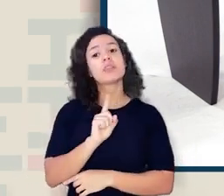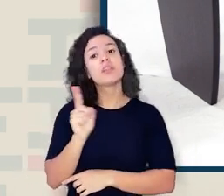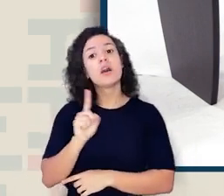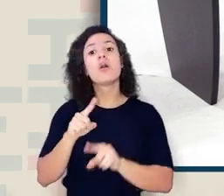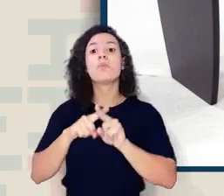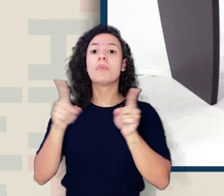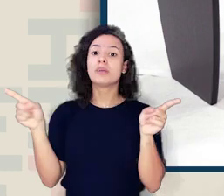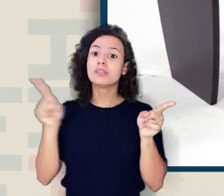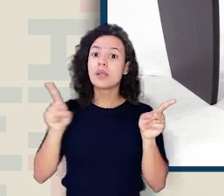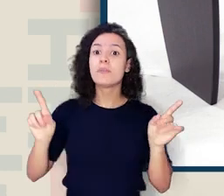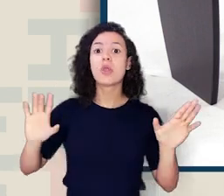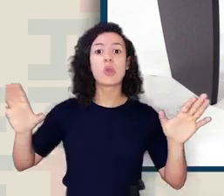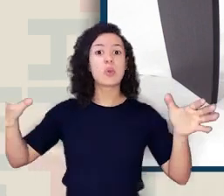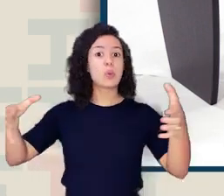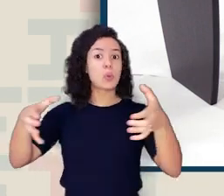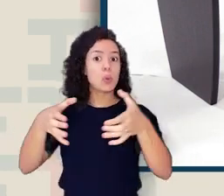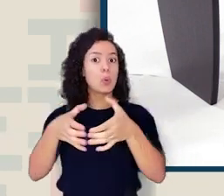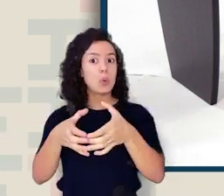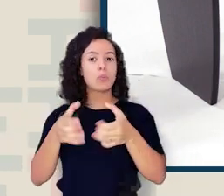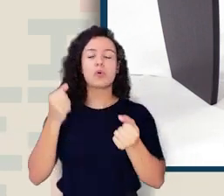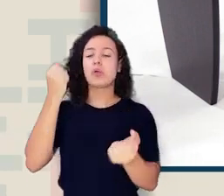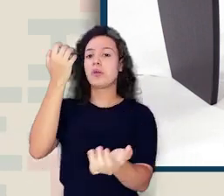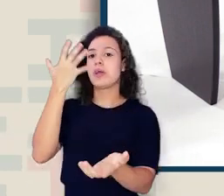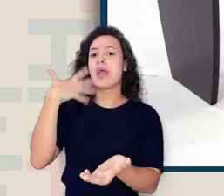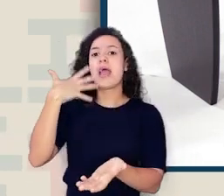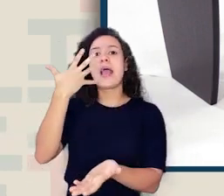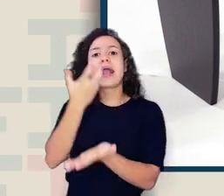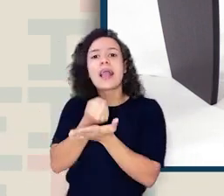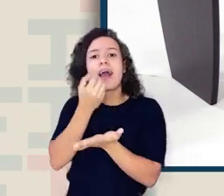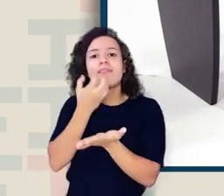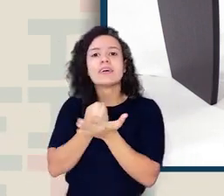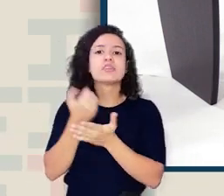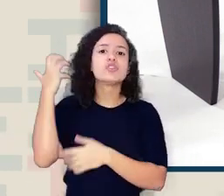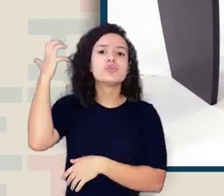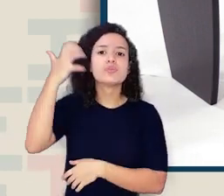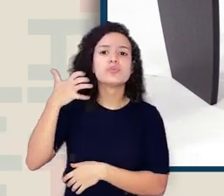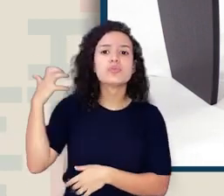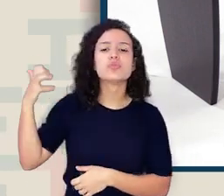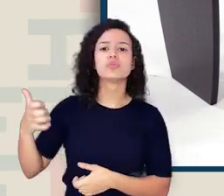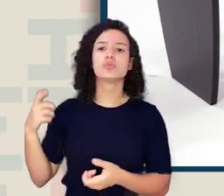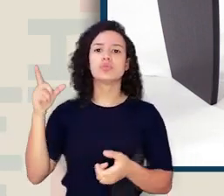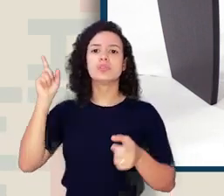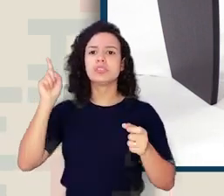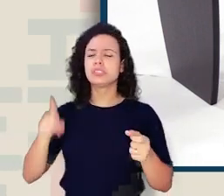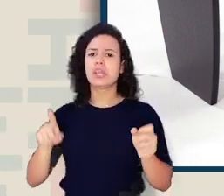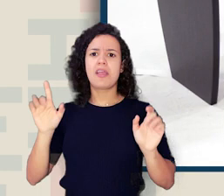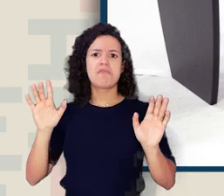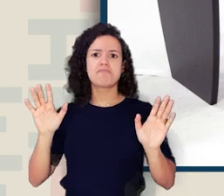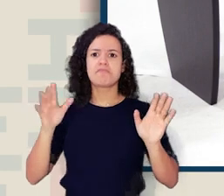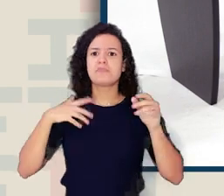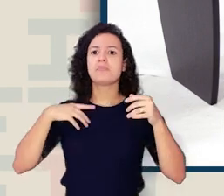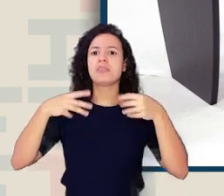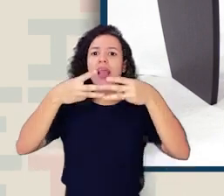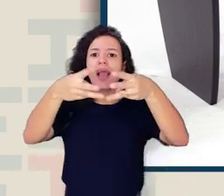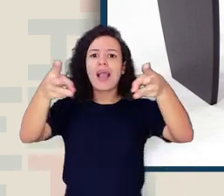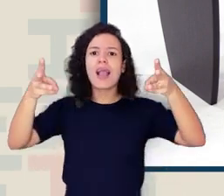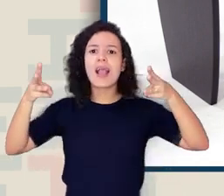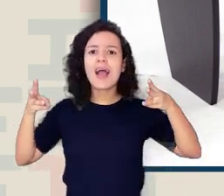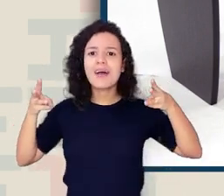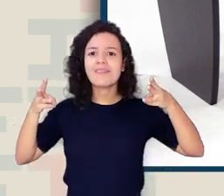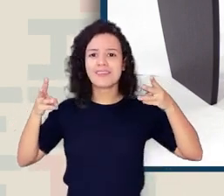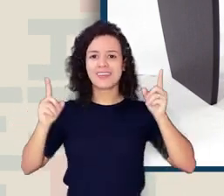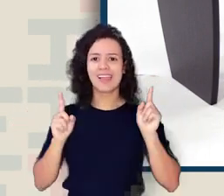batucada, mas também na utilização de bandas, para as gravações, para trios, para diversas